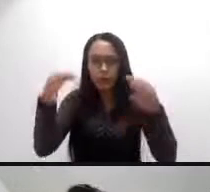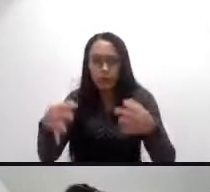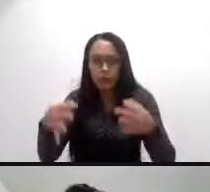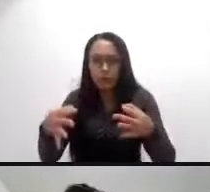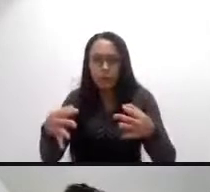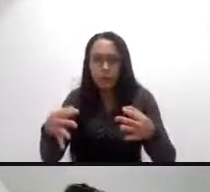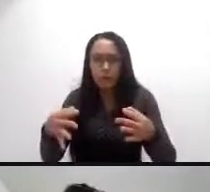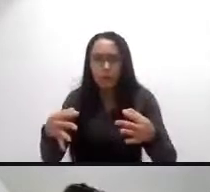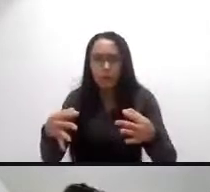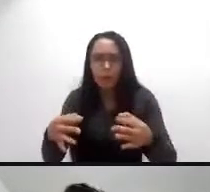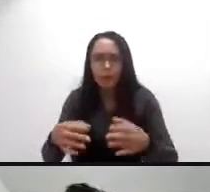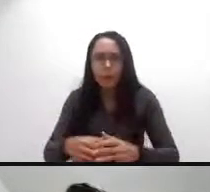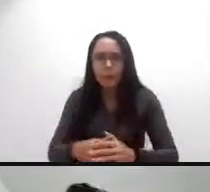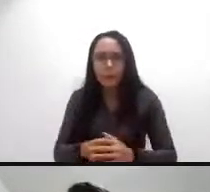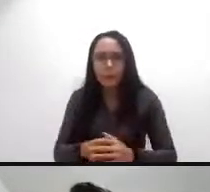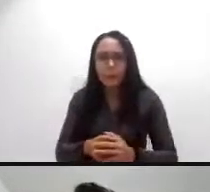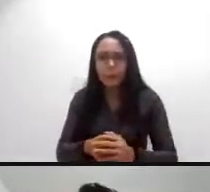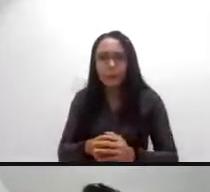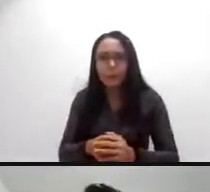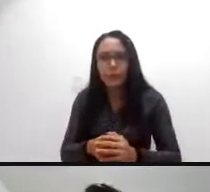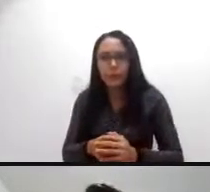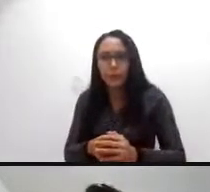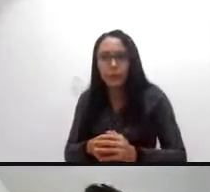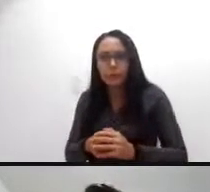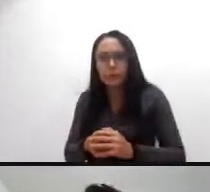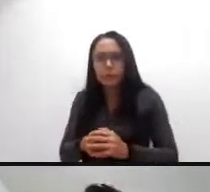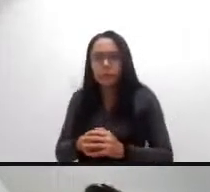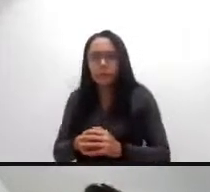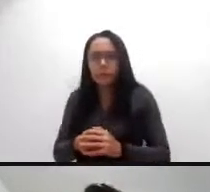poderia falar para mim, por favor?